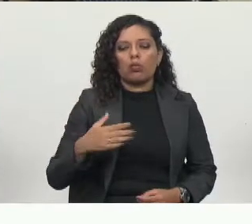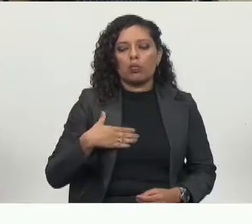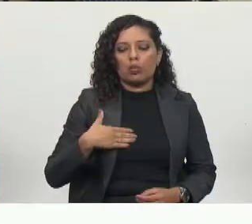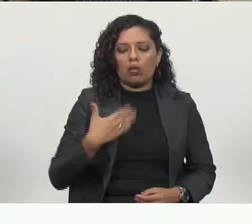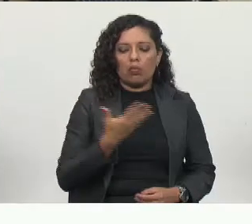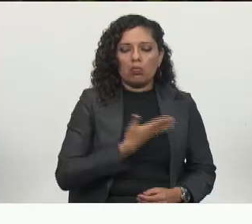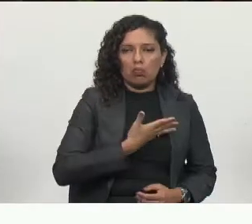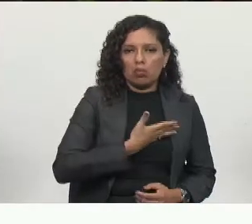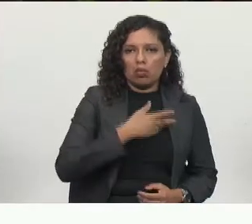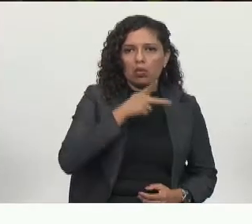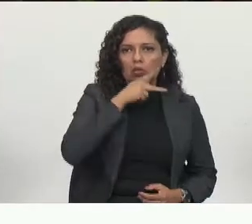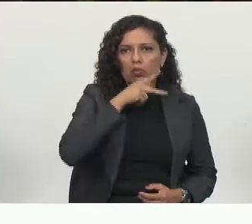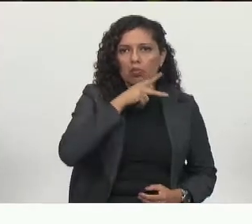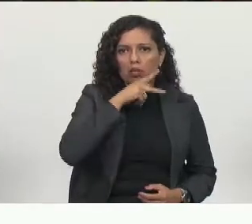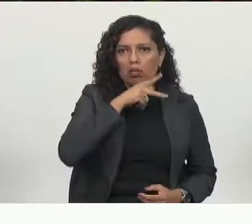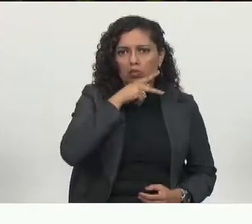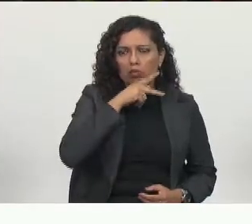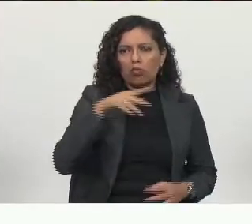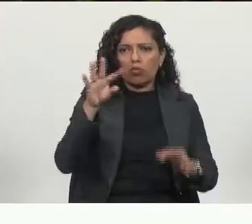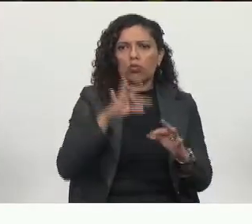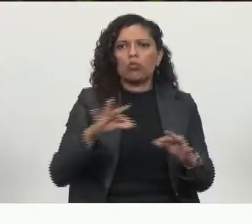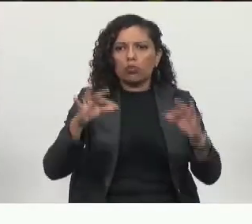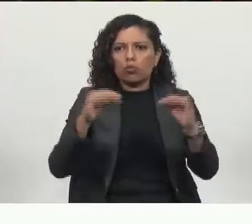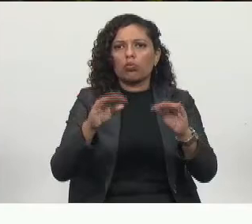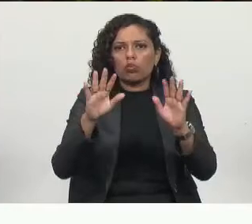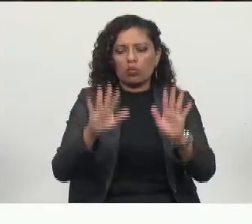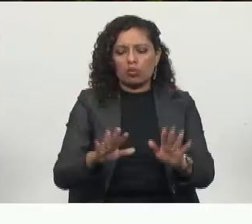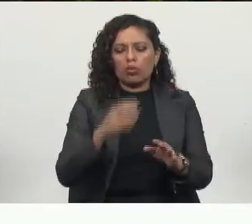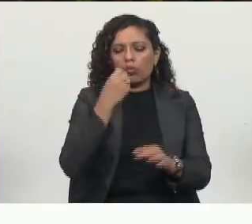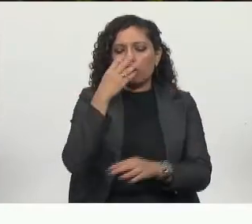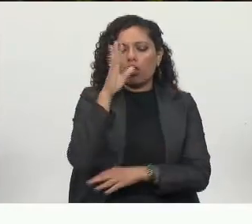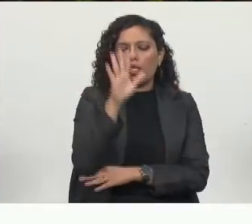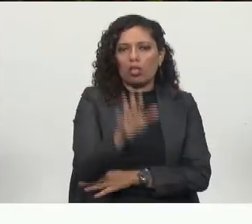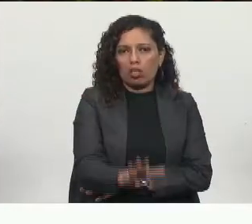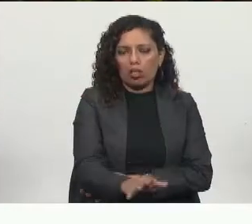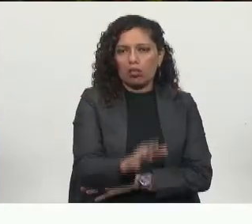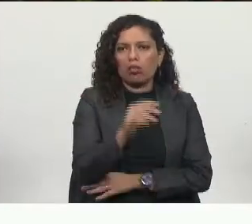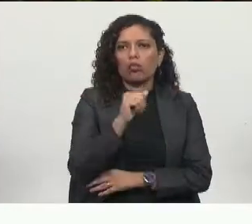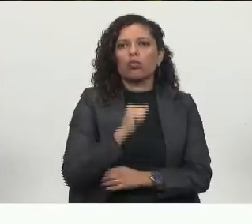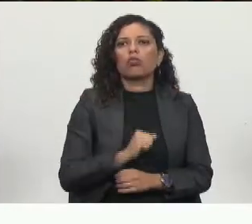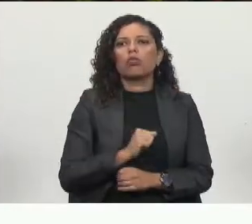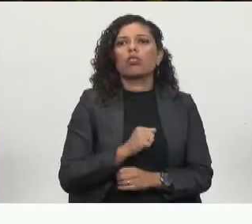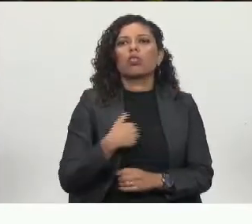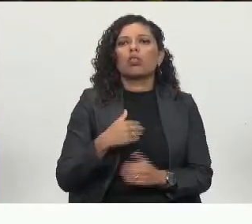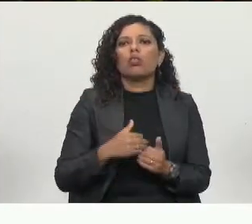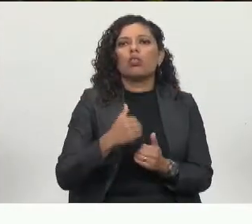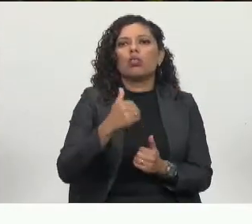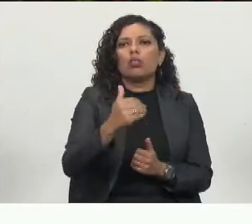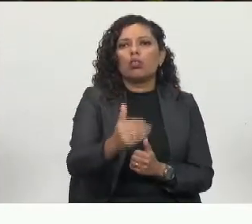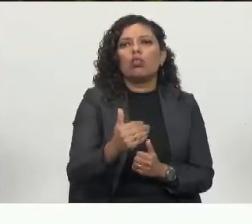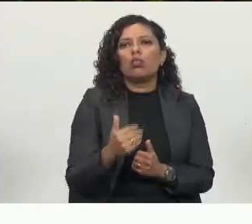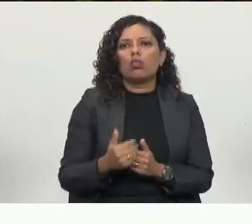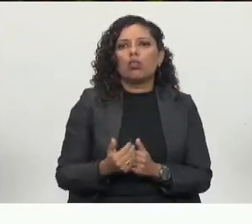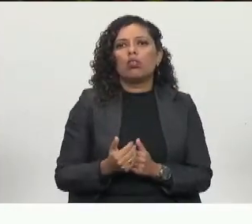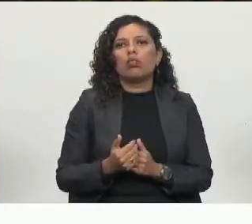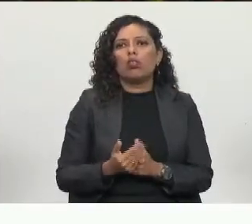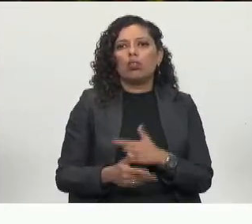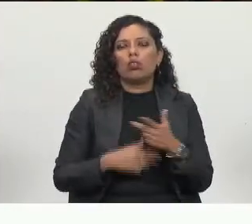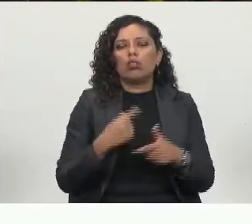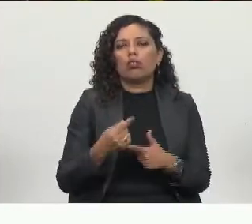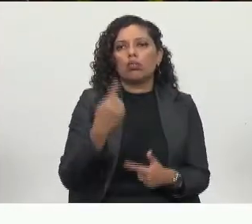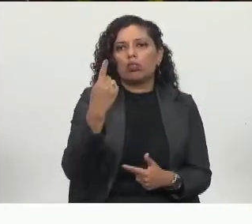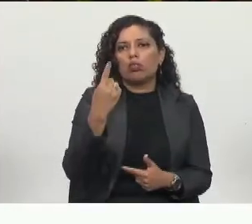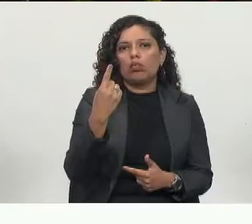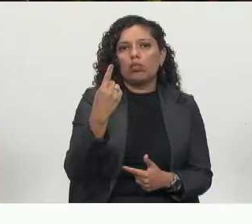partido também, Márcio Galberto, a todos os presentes, boa tarde. Eu inicio falando uma única